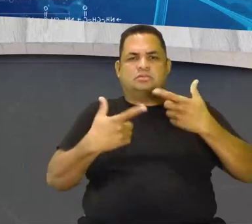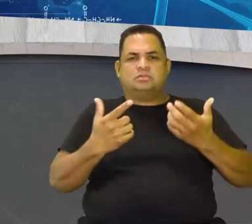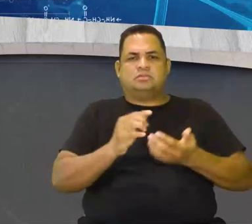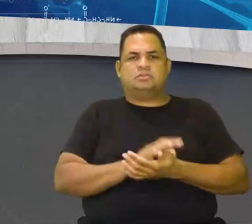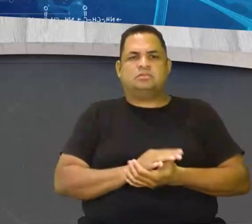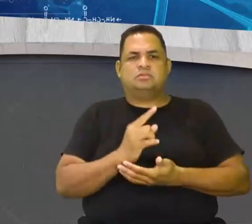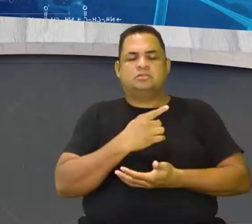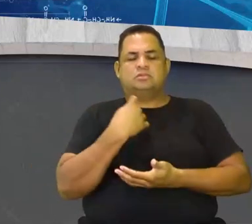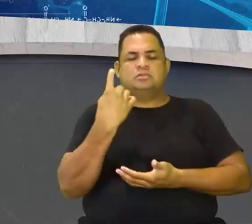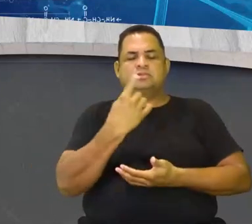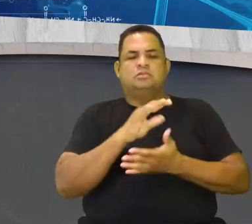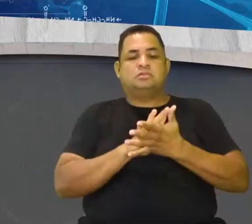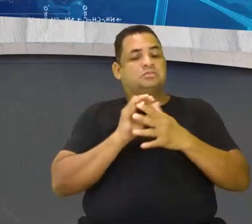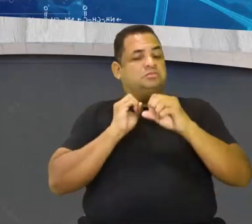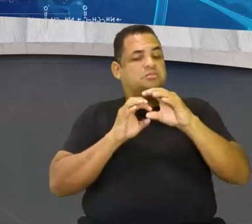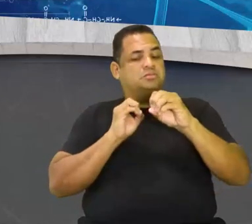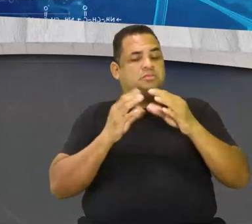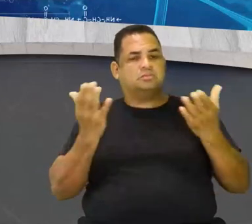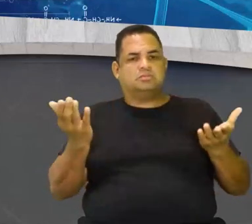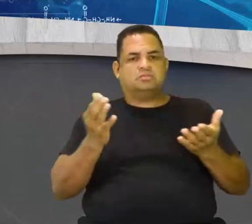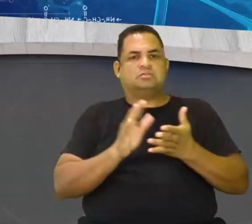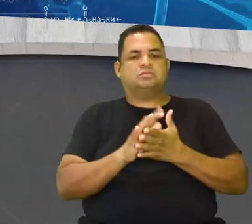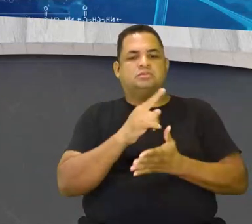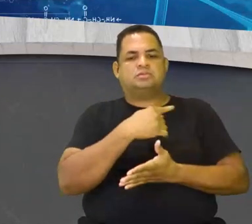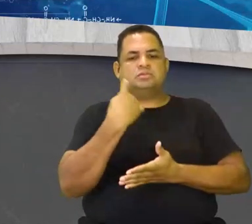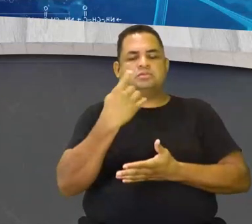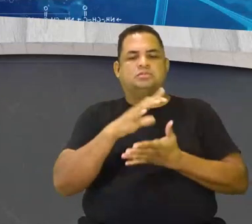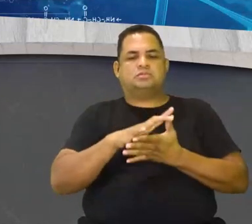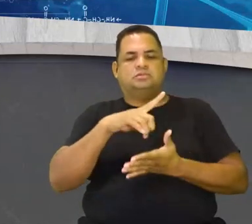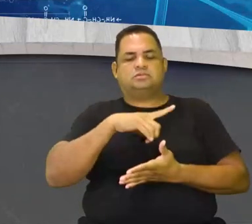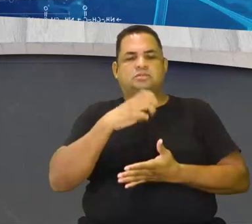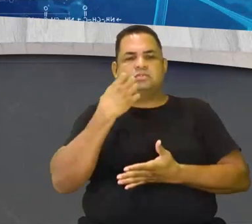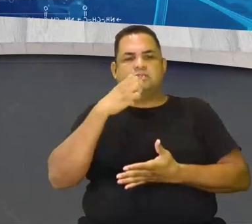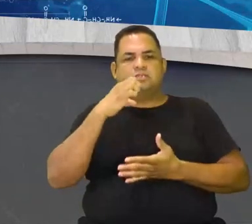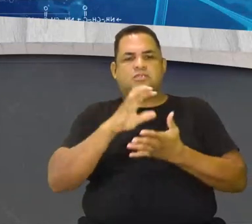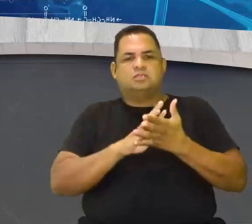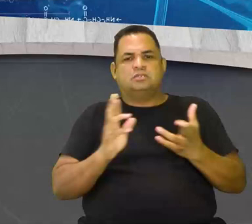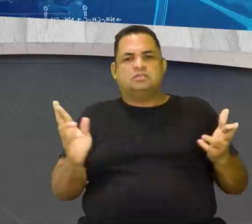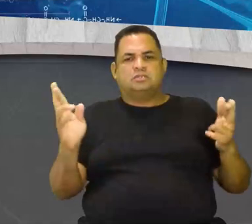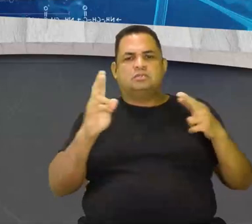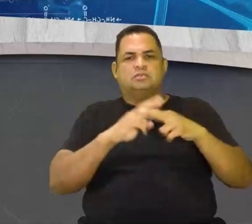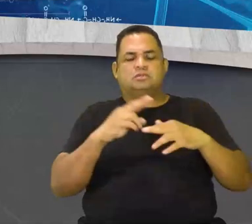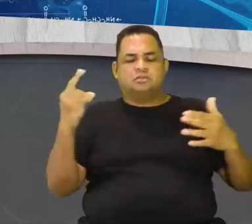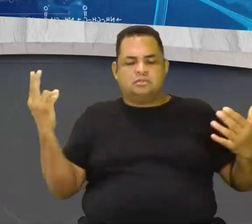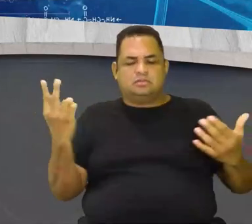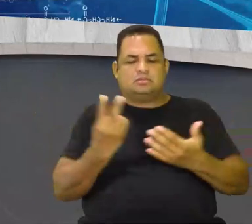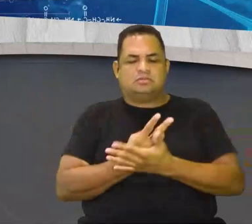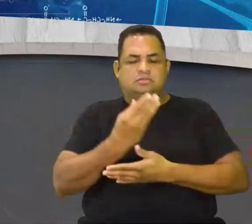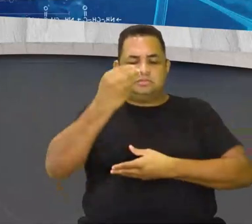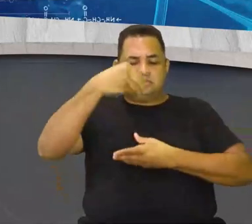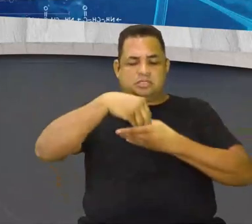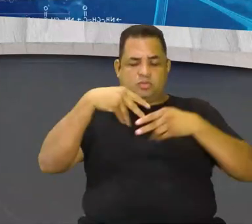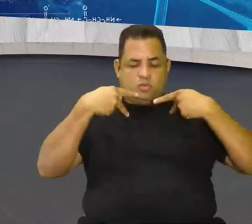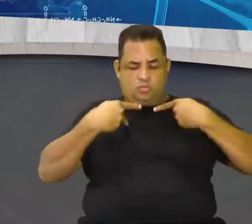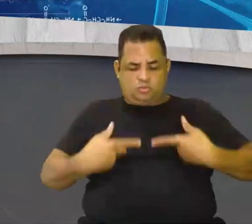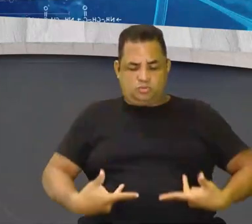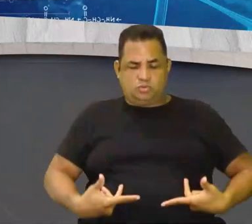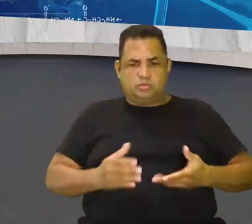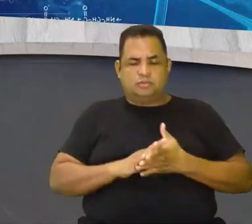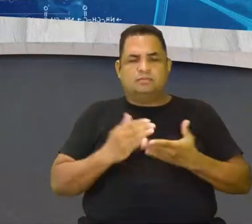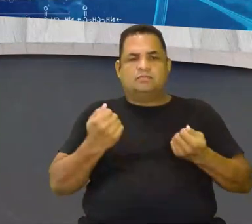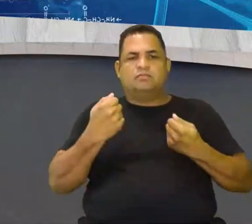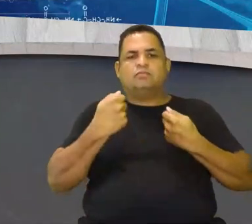que nós estamos aqui dando aula para vocês, porque nós estamos com energia, que são reações químicas acontecendo dentro da gente e para